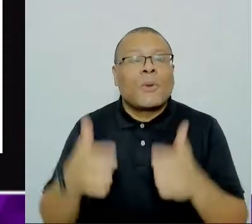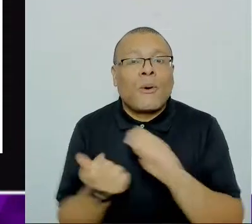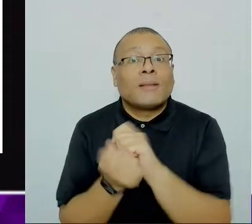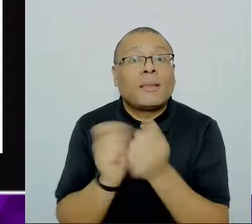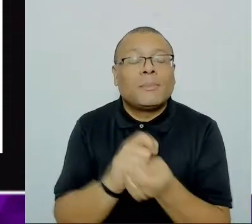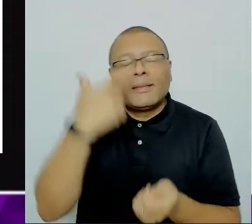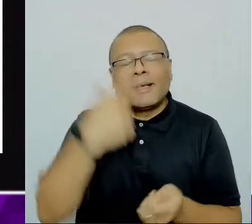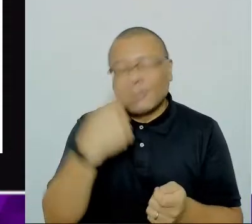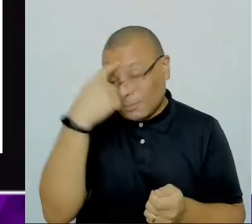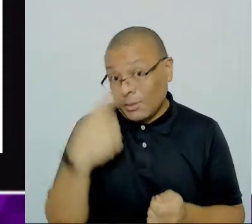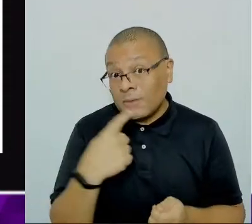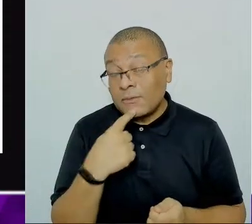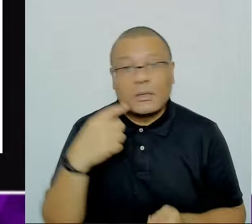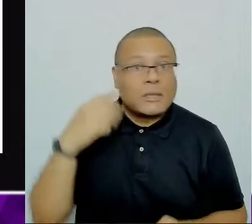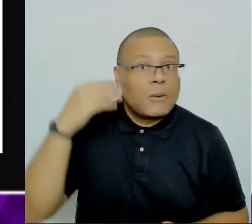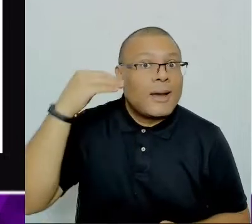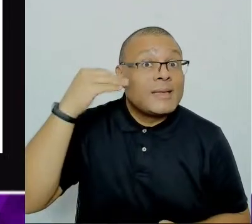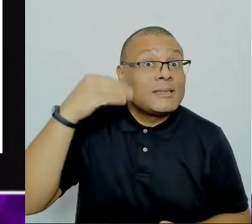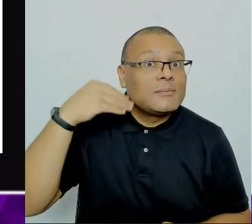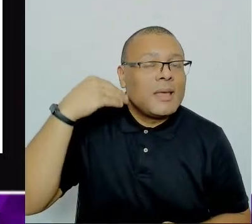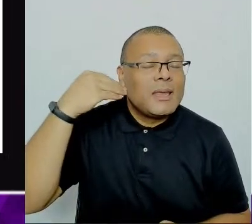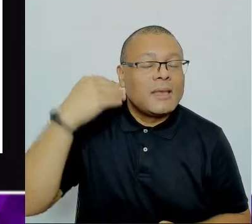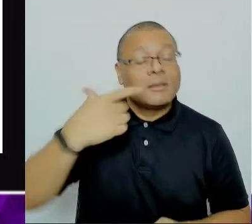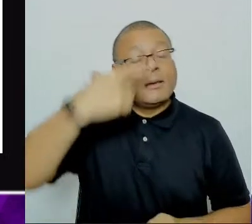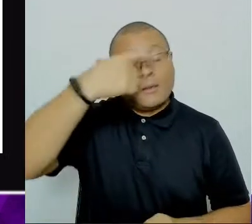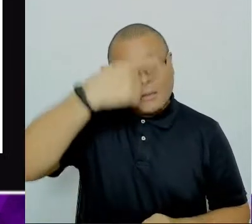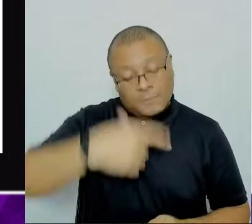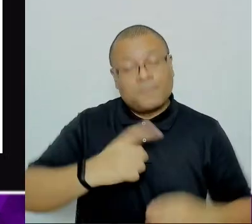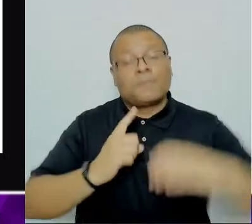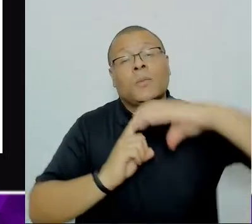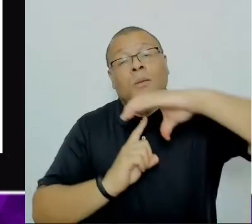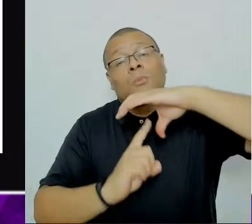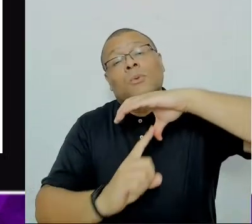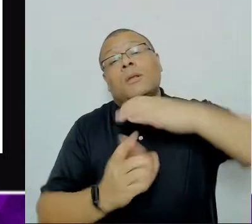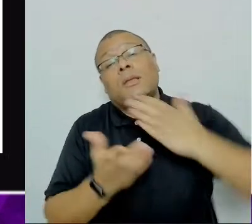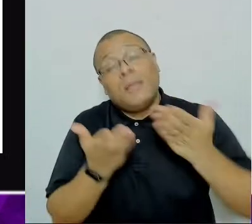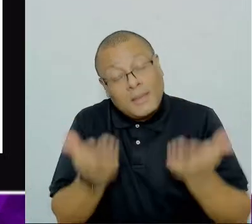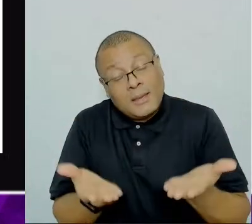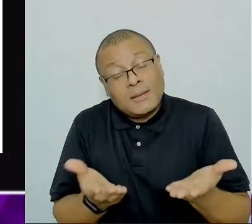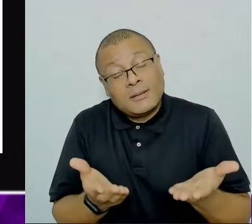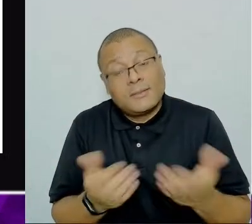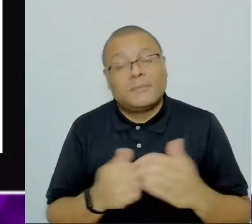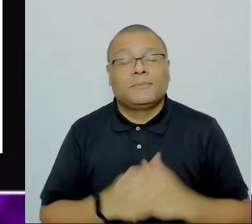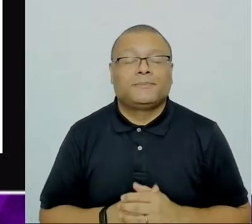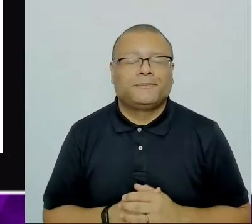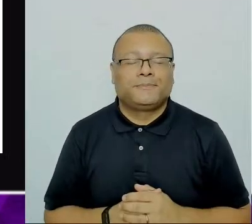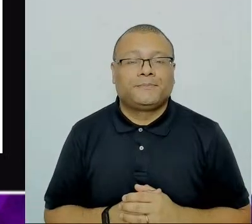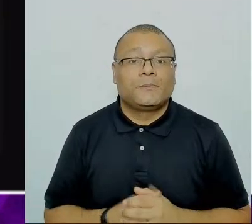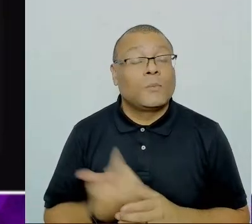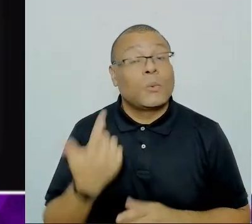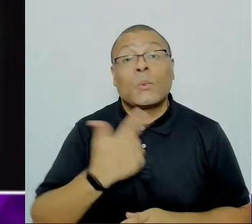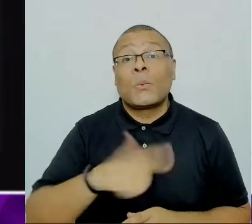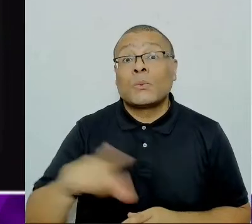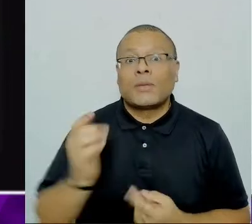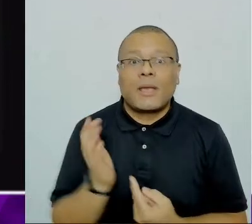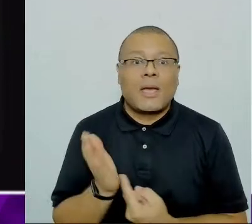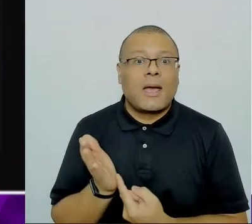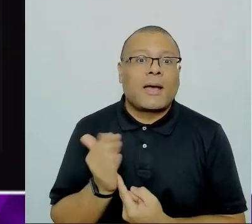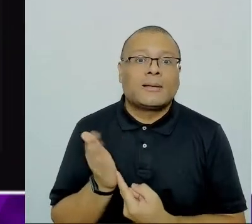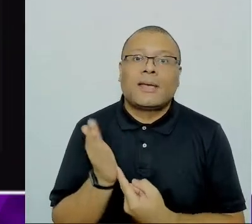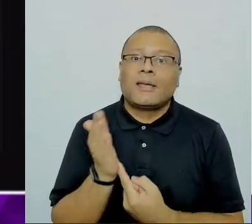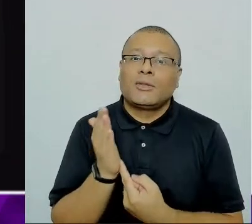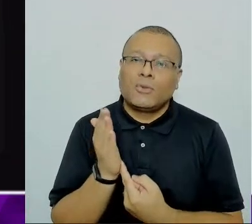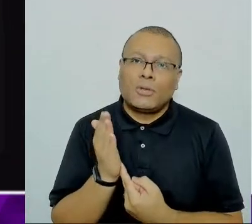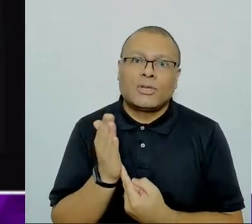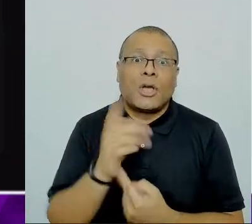que a experiência tem que ser bacana para o cliente, né? Para quem está lá na ponta. Ou seja, a tecnologia é um meio, como a